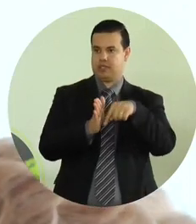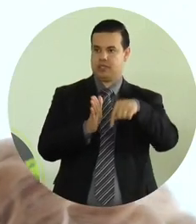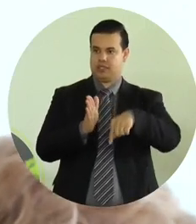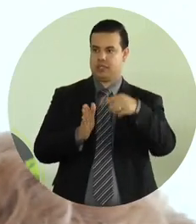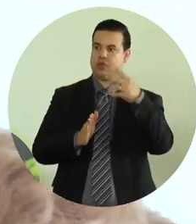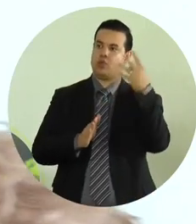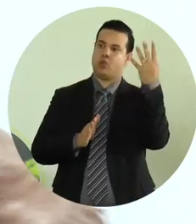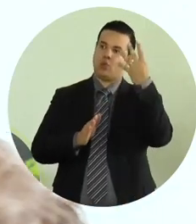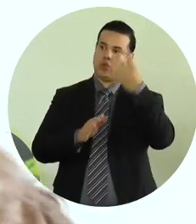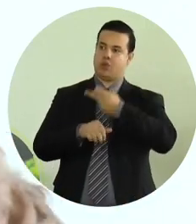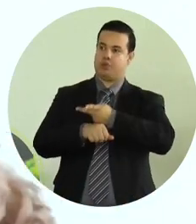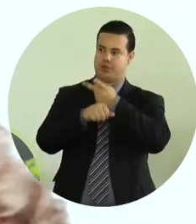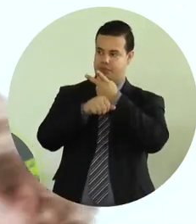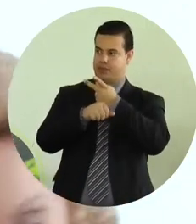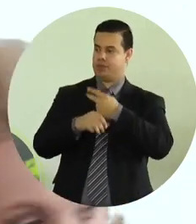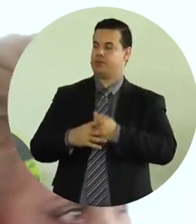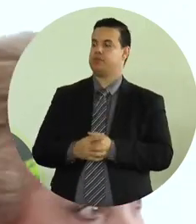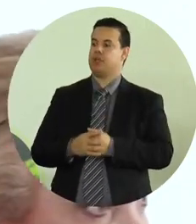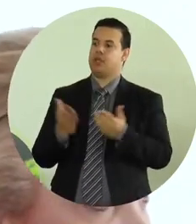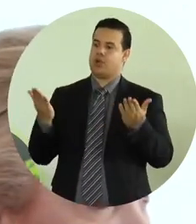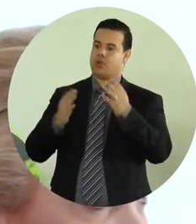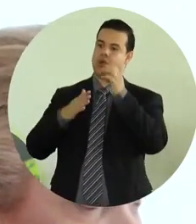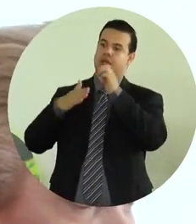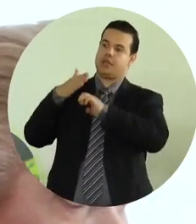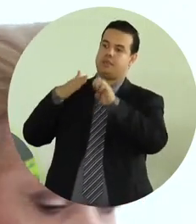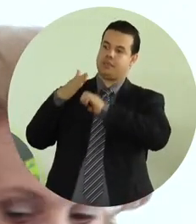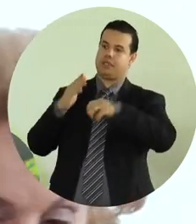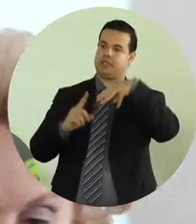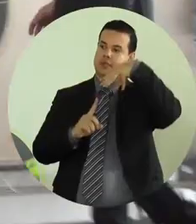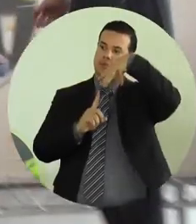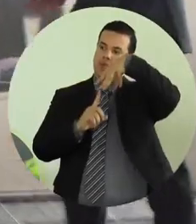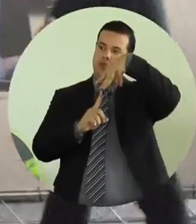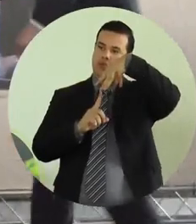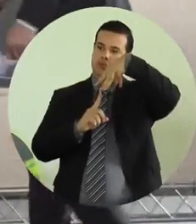quarto prêmio. Empresa McDonald's.